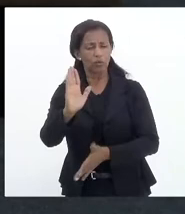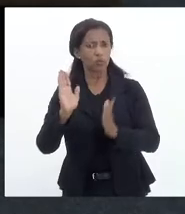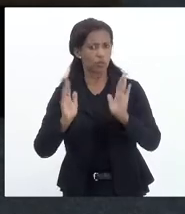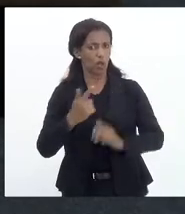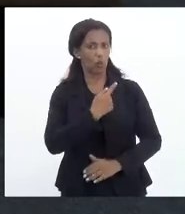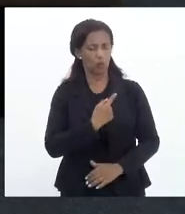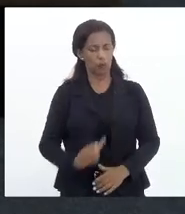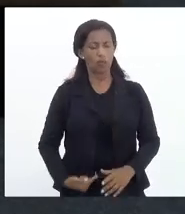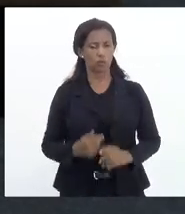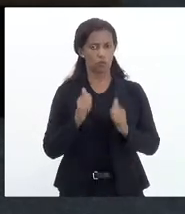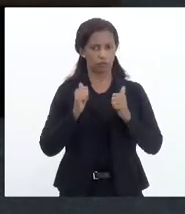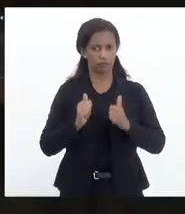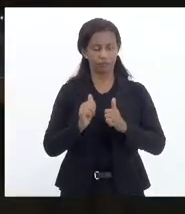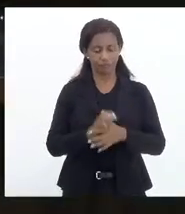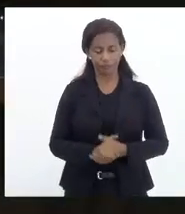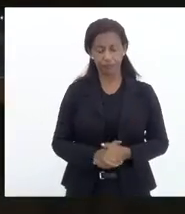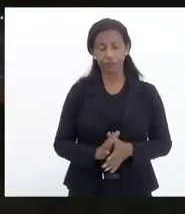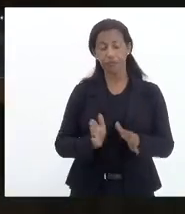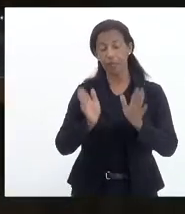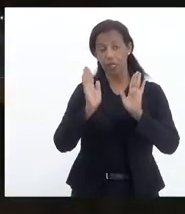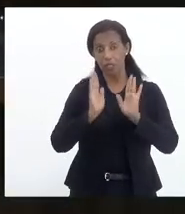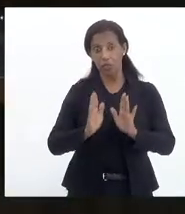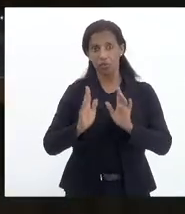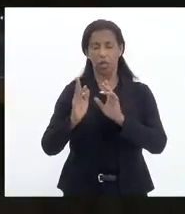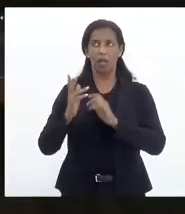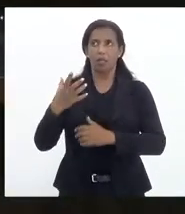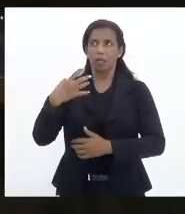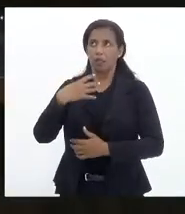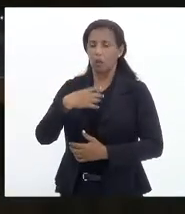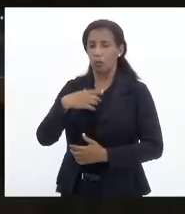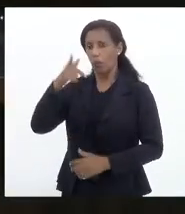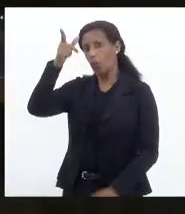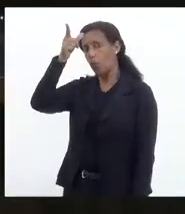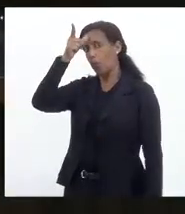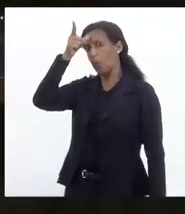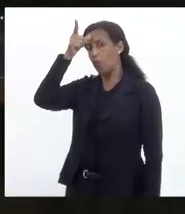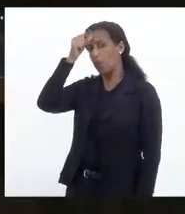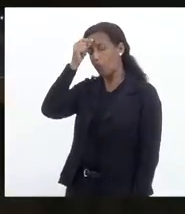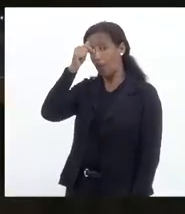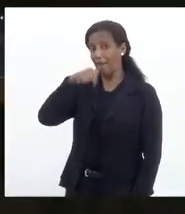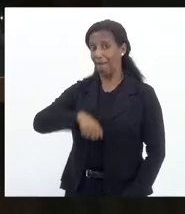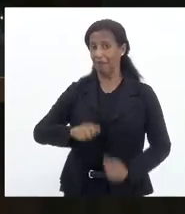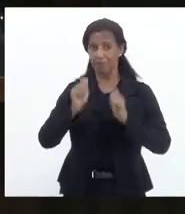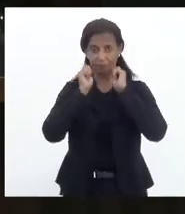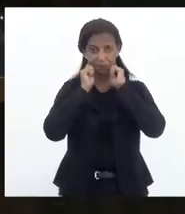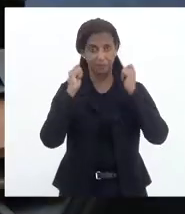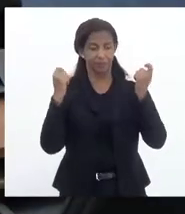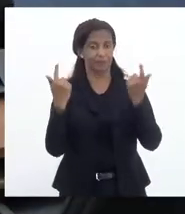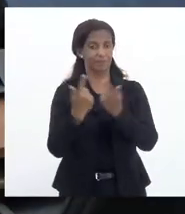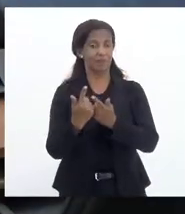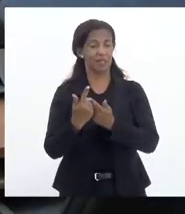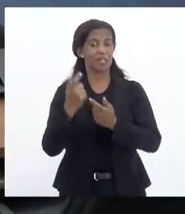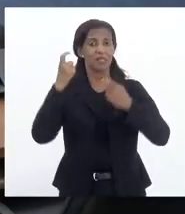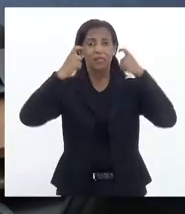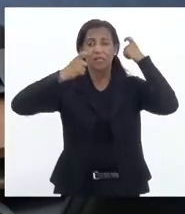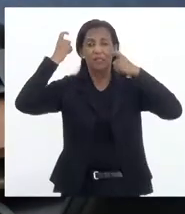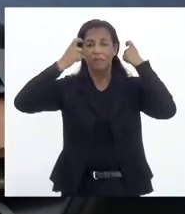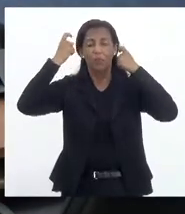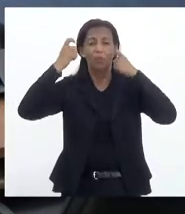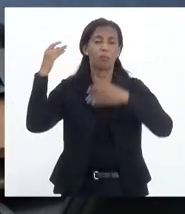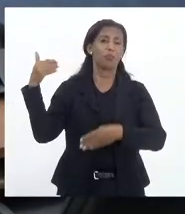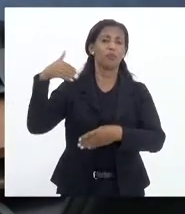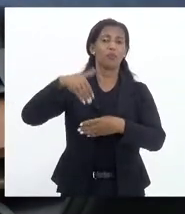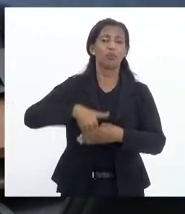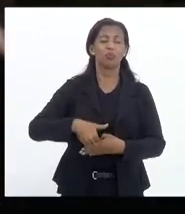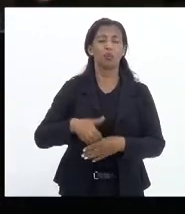sancionada pelo Governador por isso já é um alento para a população que essa casa aqui né que tá os Paulo se preocupou e voltou a matéria